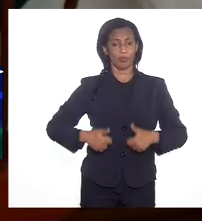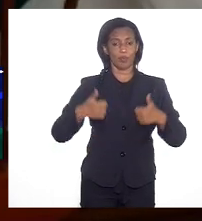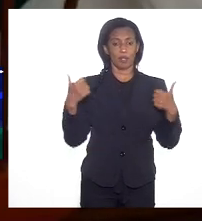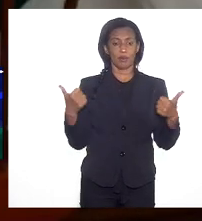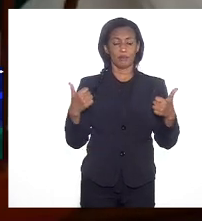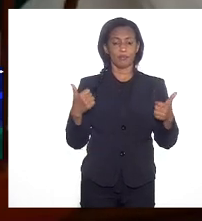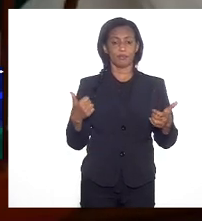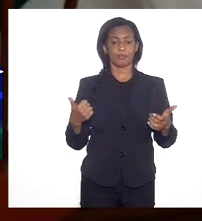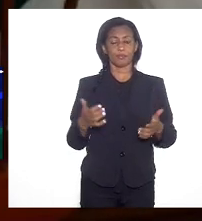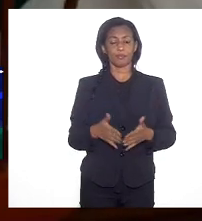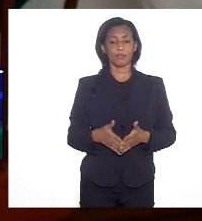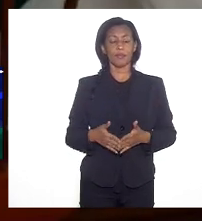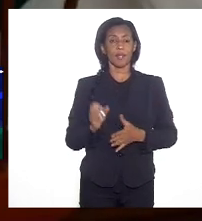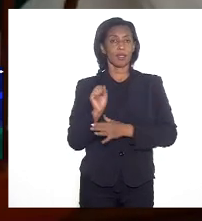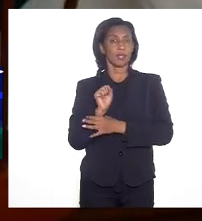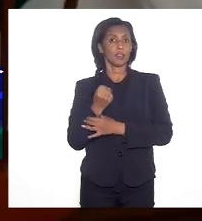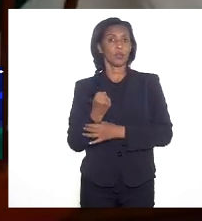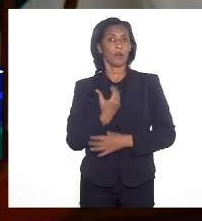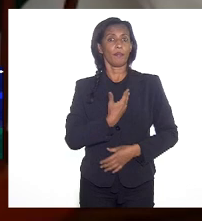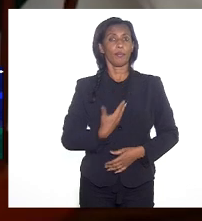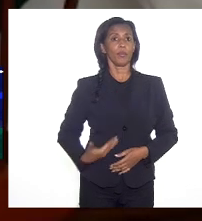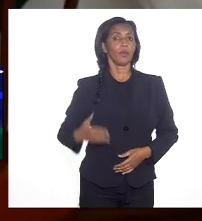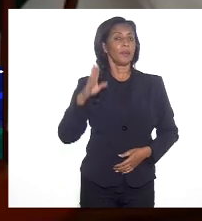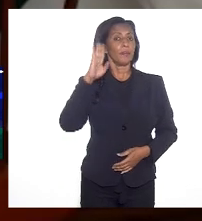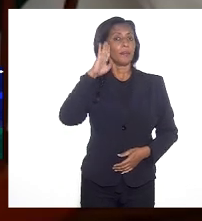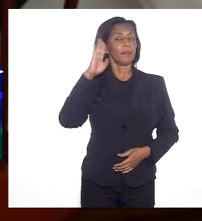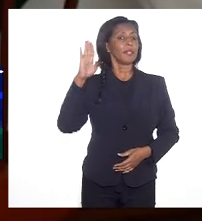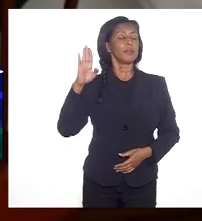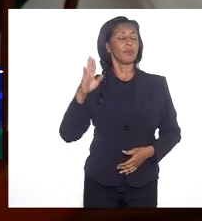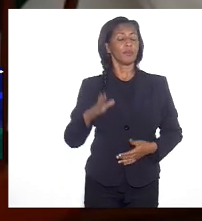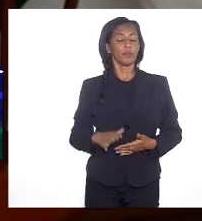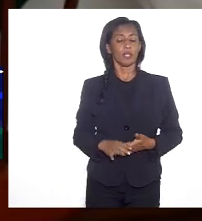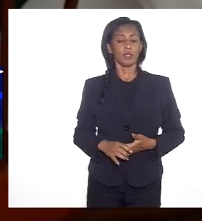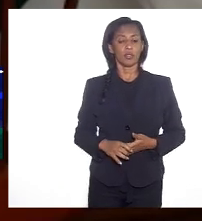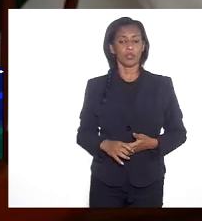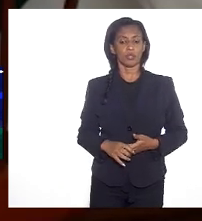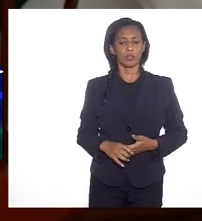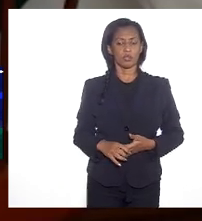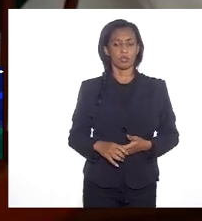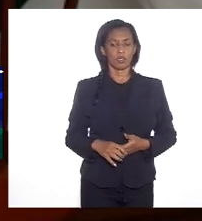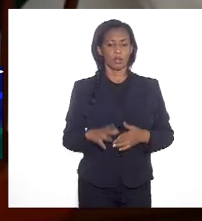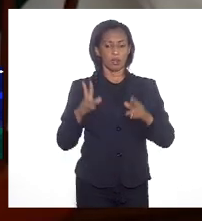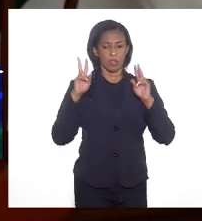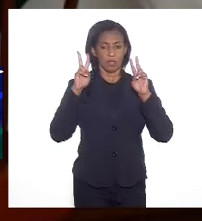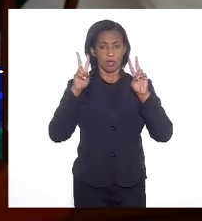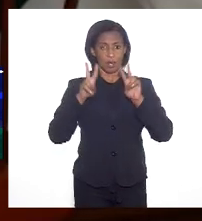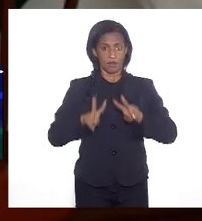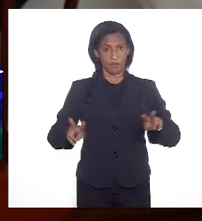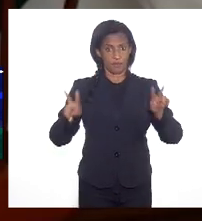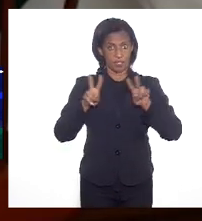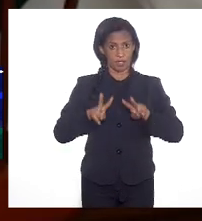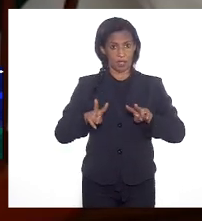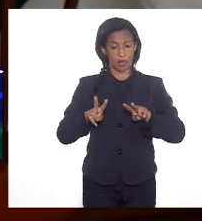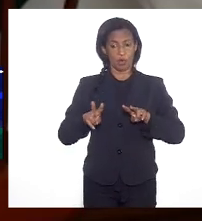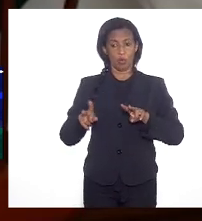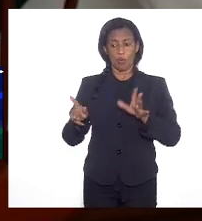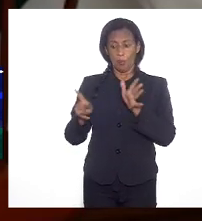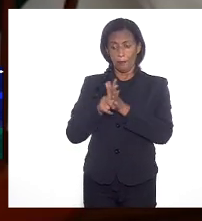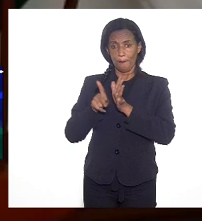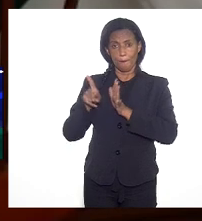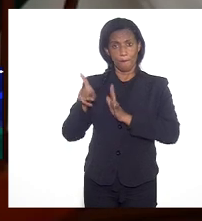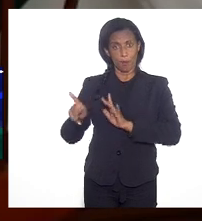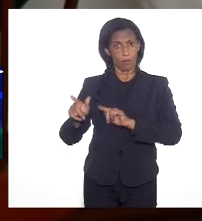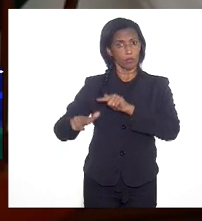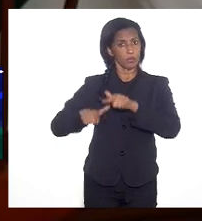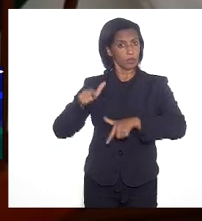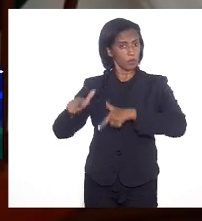da segurança pública, principalmente na visão dos próprios agentes. Eu, por